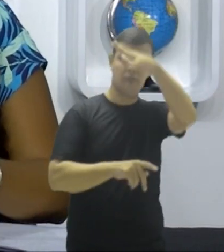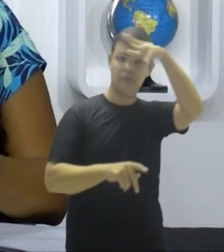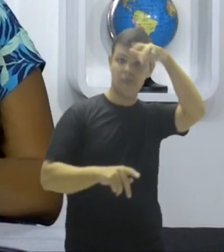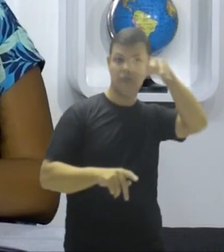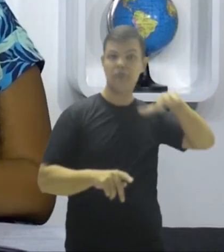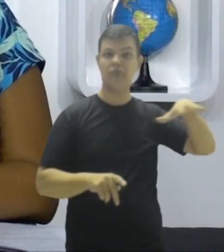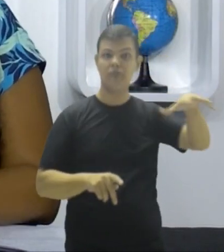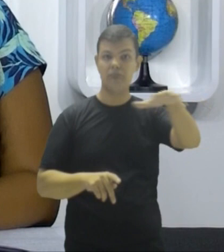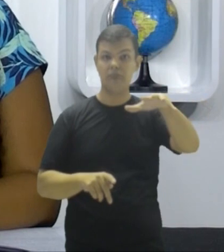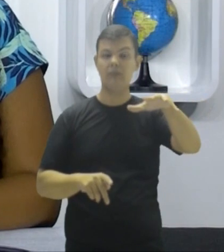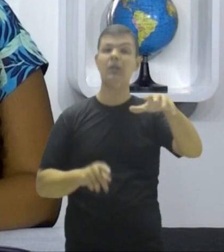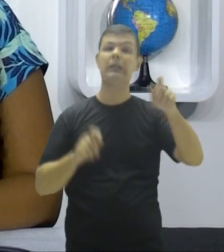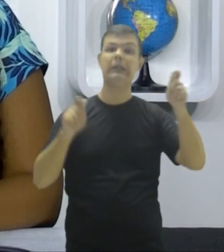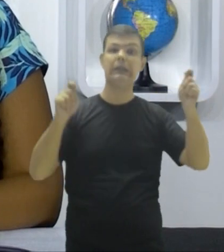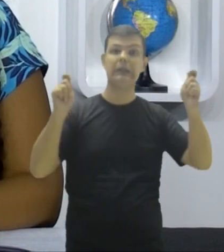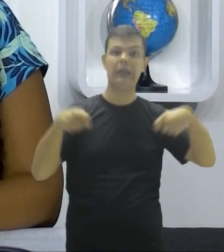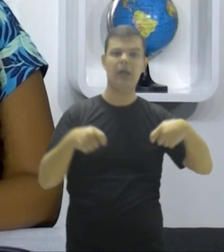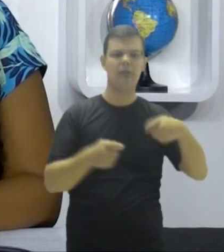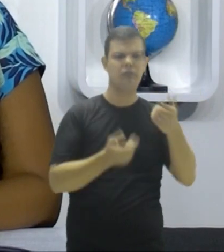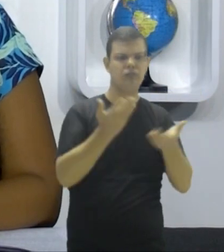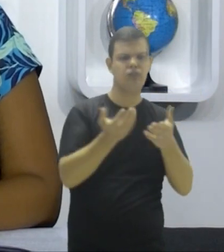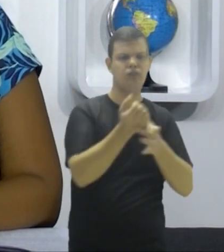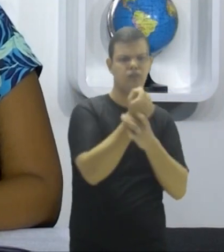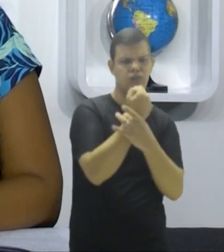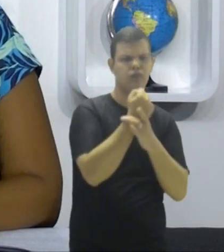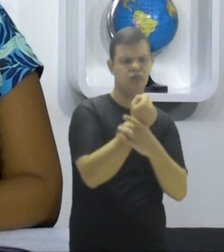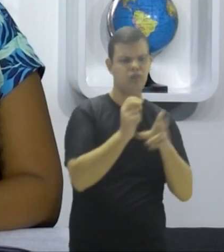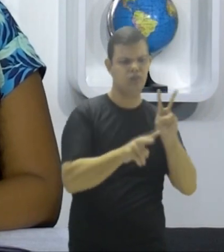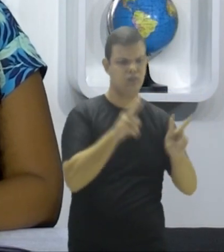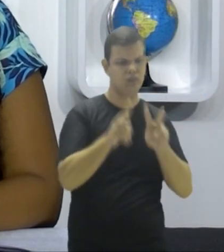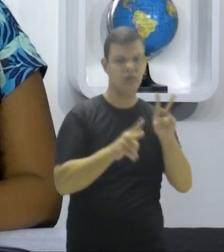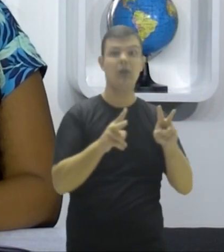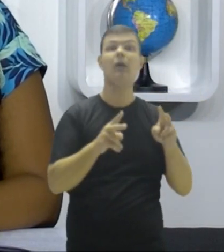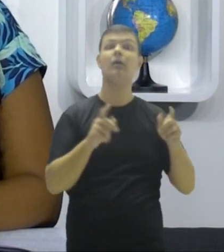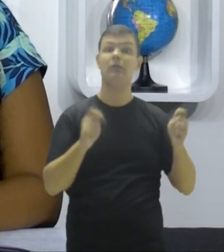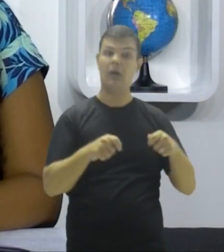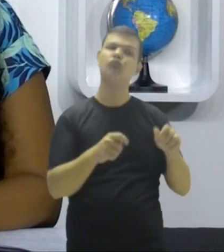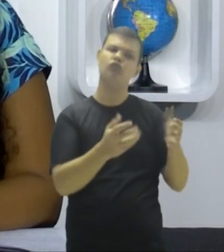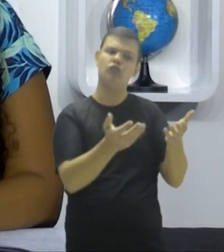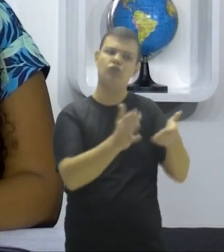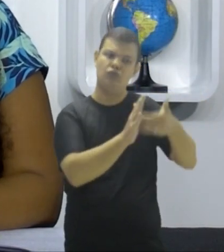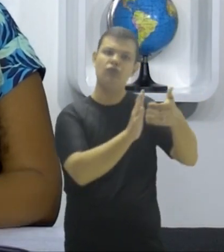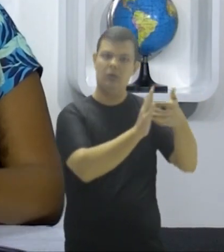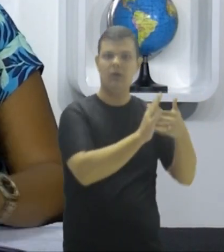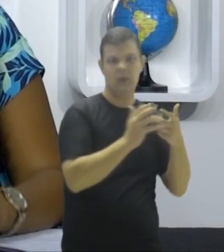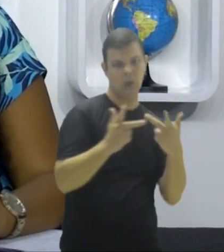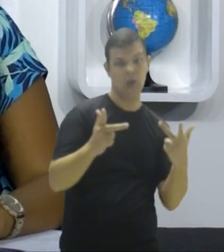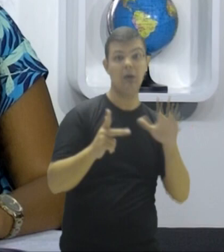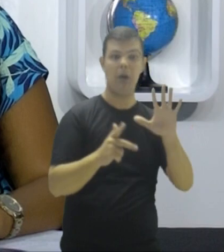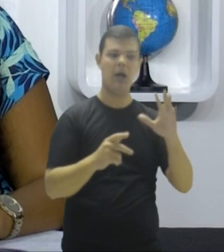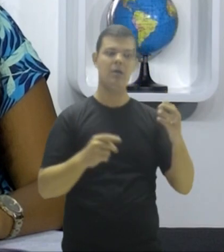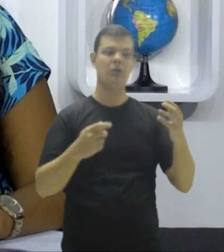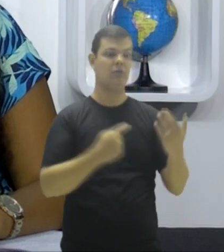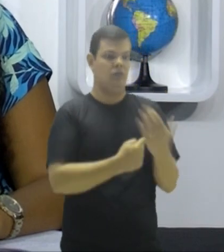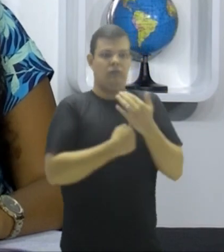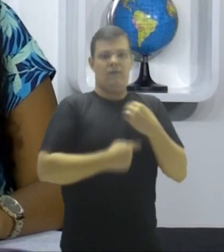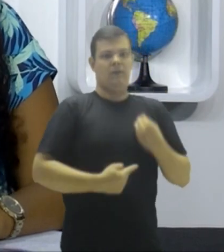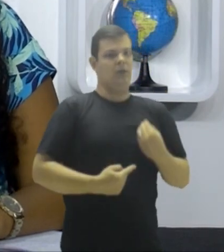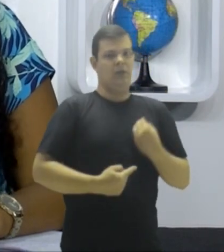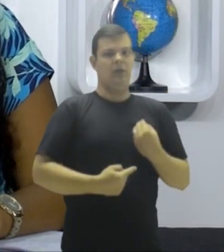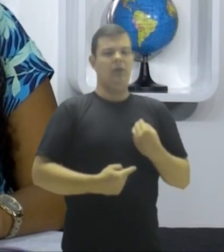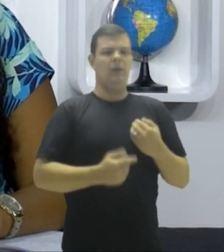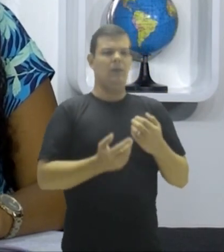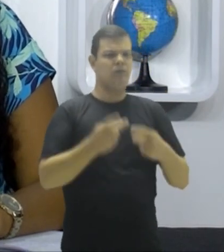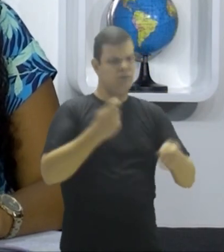amazônica, possa garantir a subsistência, extraiam da natureza aquilo que é necessário para viverem,